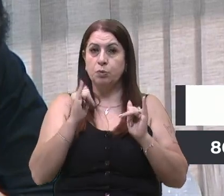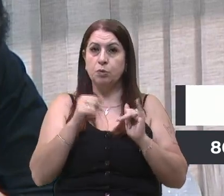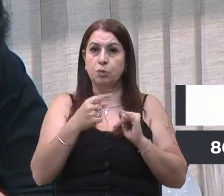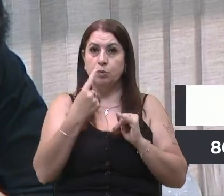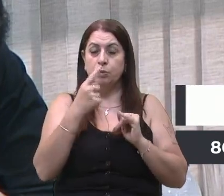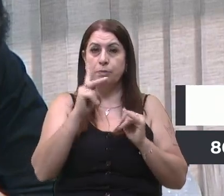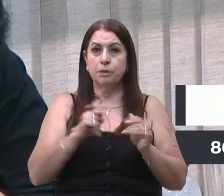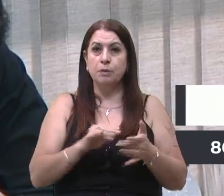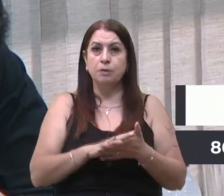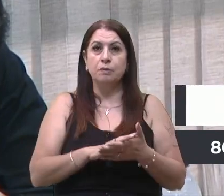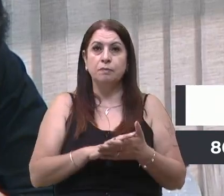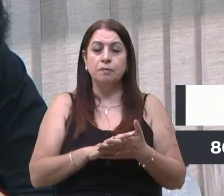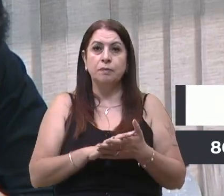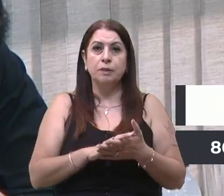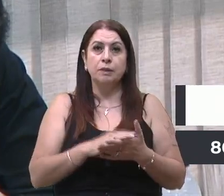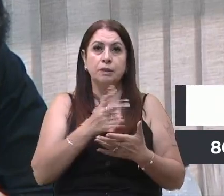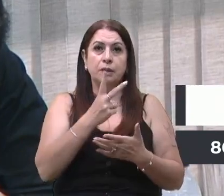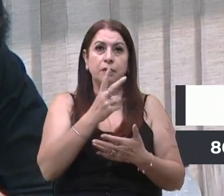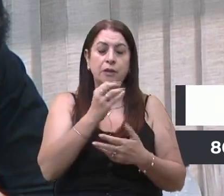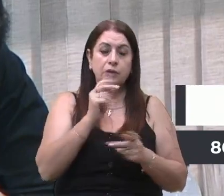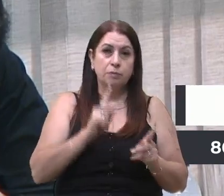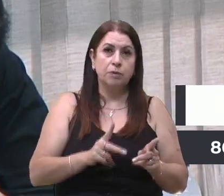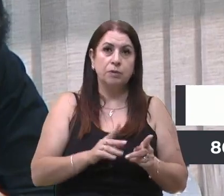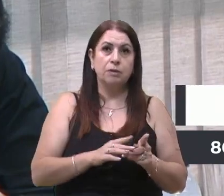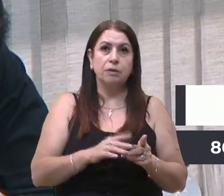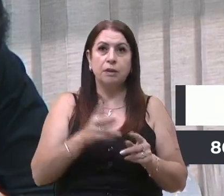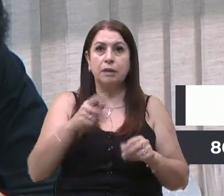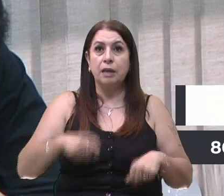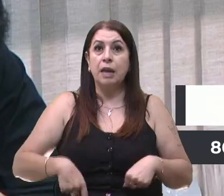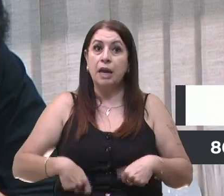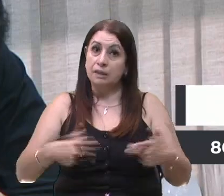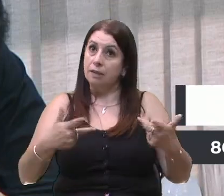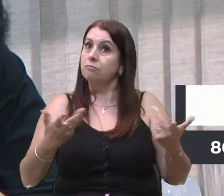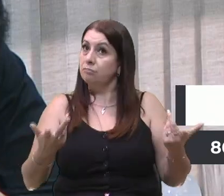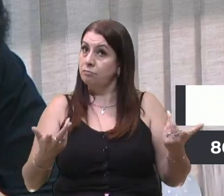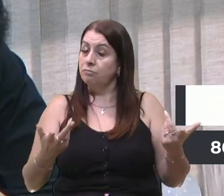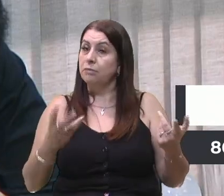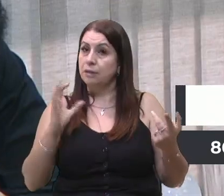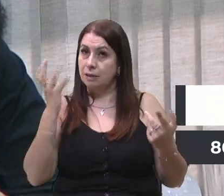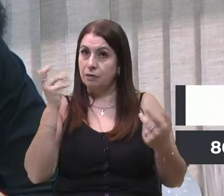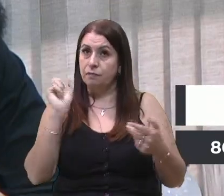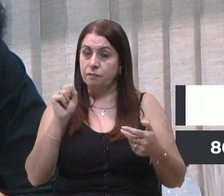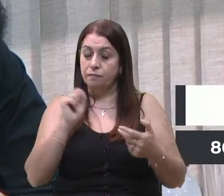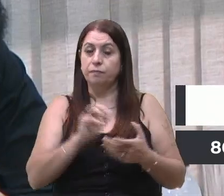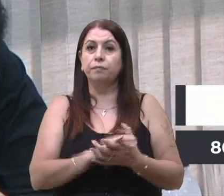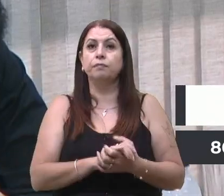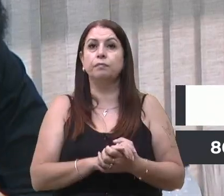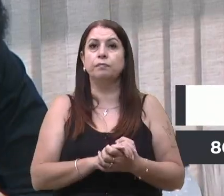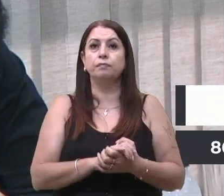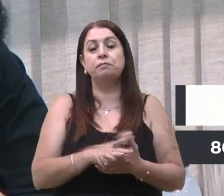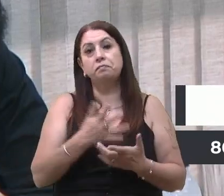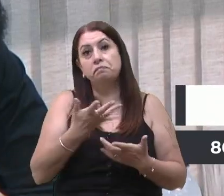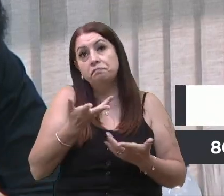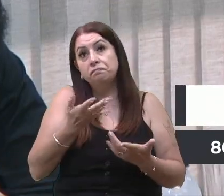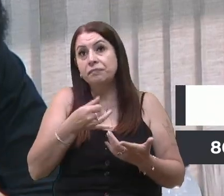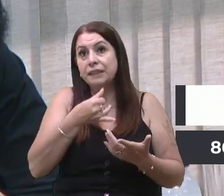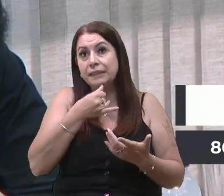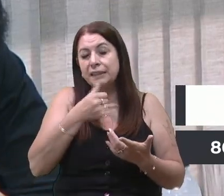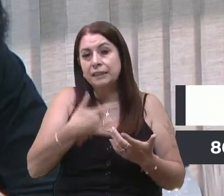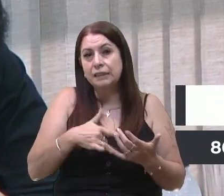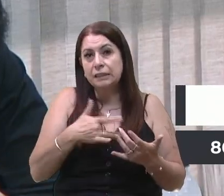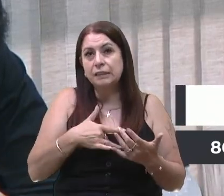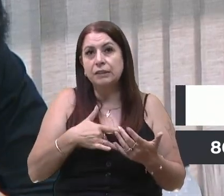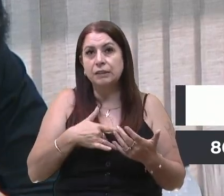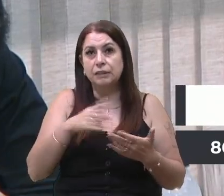pessoa ou que anda com 20 pessoas, ele está gastando. Então, resolveu? Sim. E, infelizmente, a gente está falando hoje do